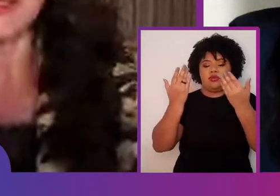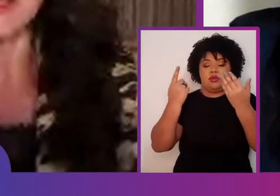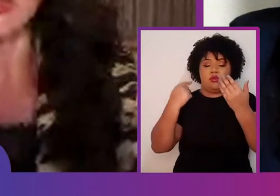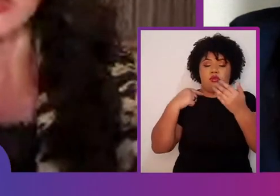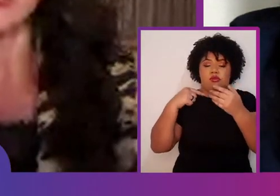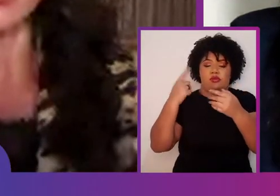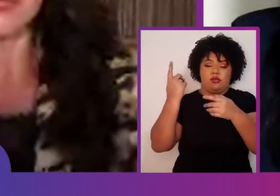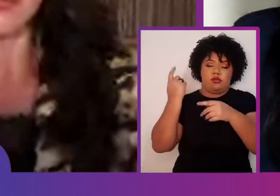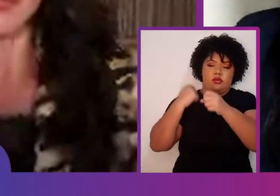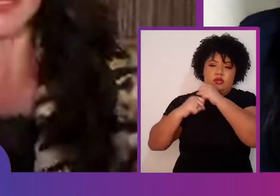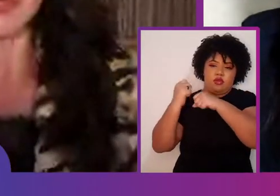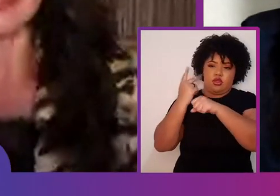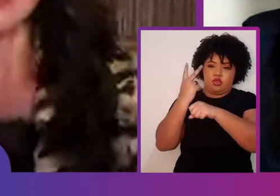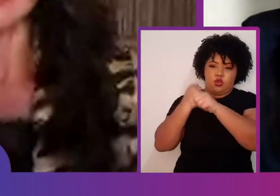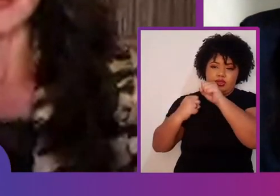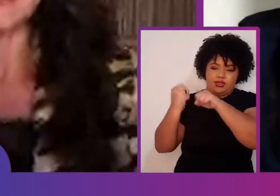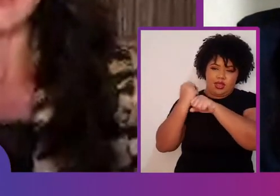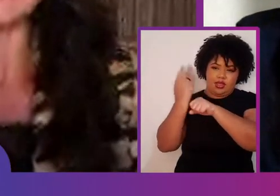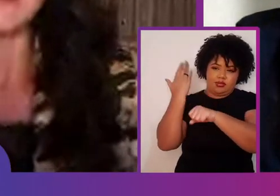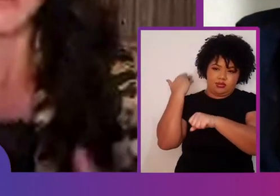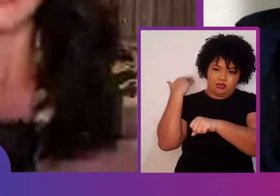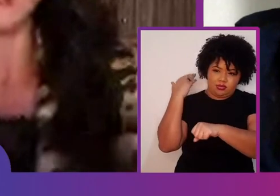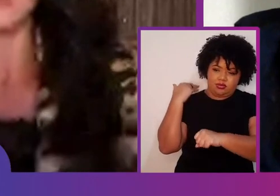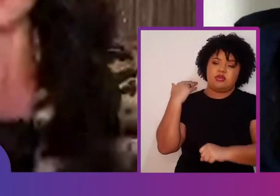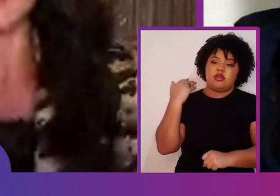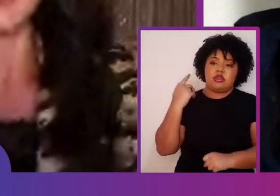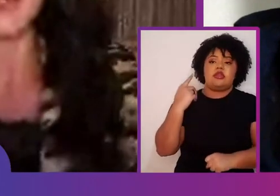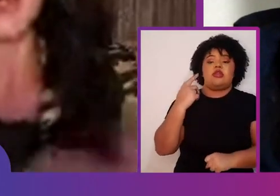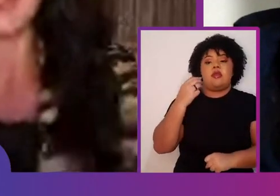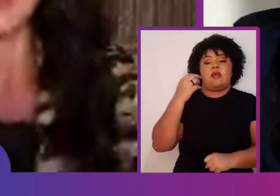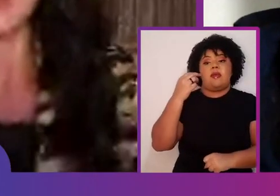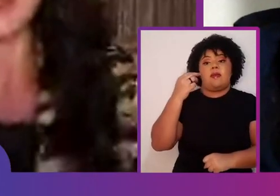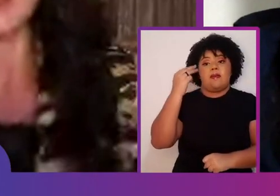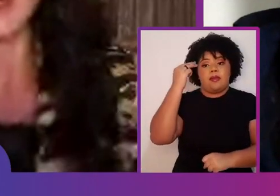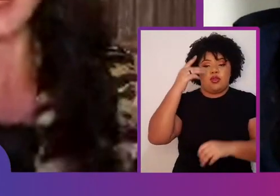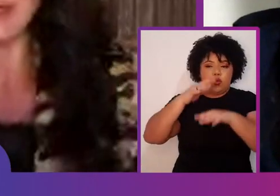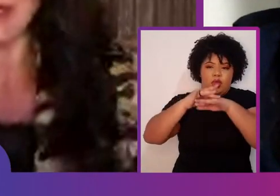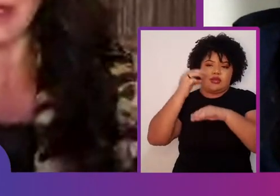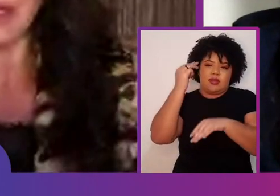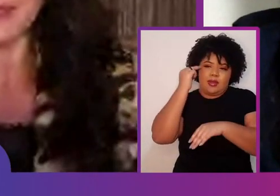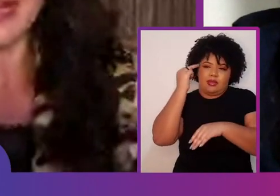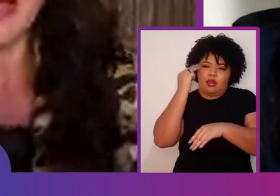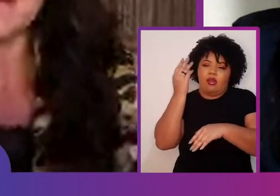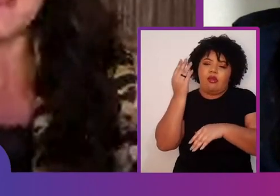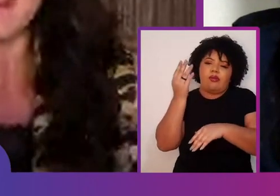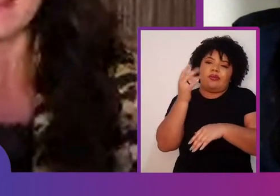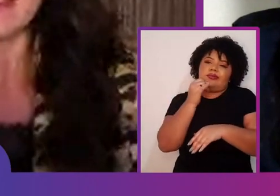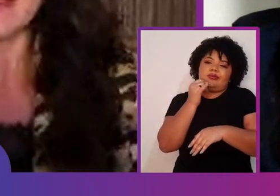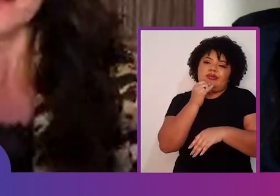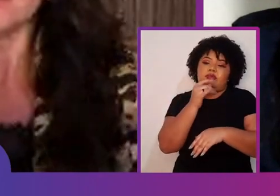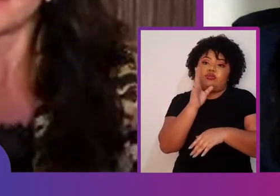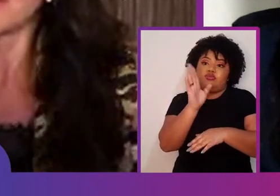2 anos, bastante, e muitas empresas mentais adotaram medidas bastante específicas